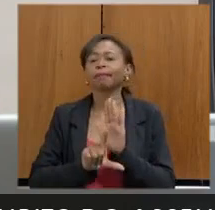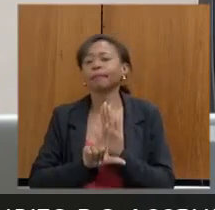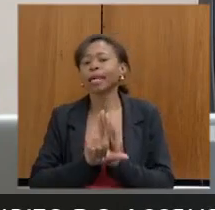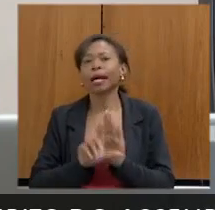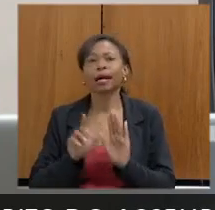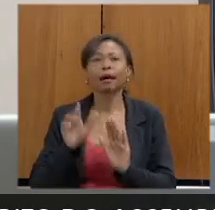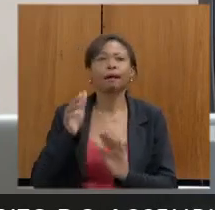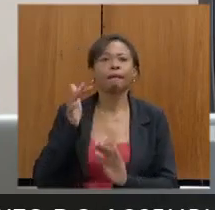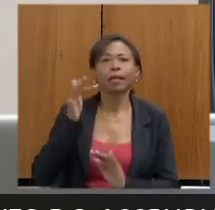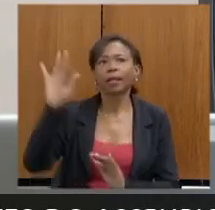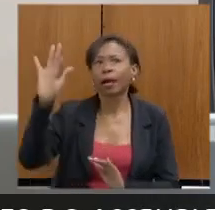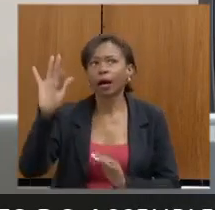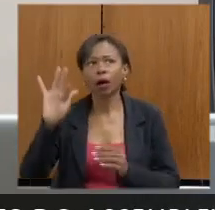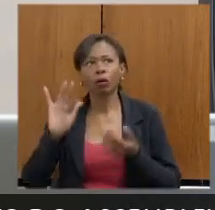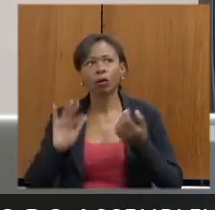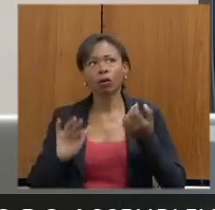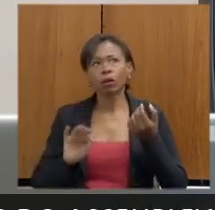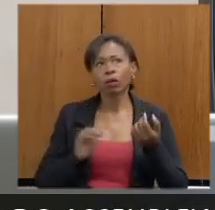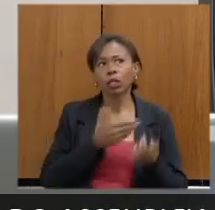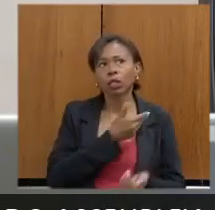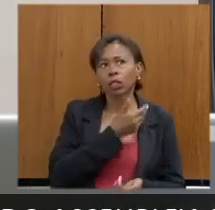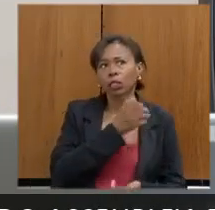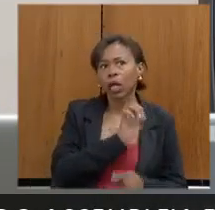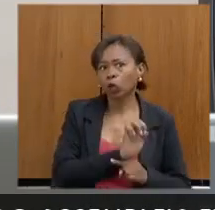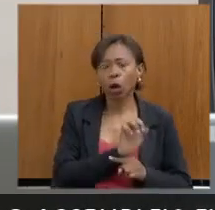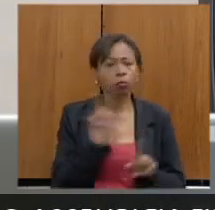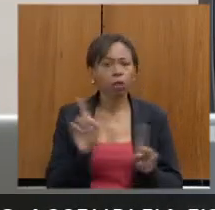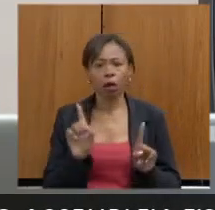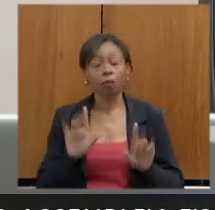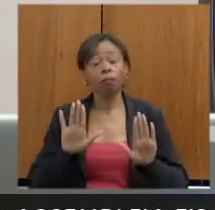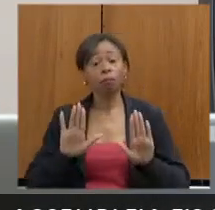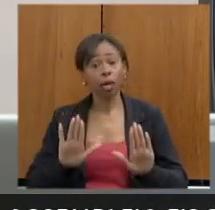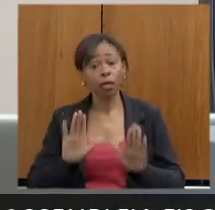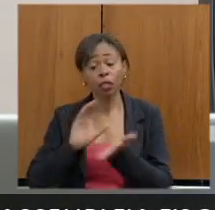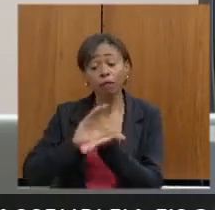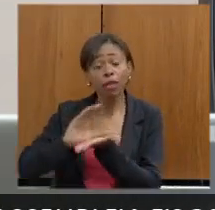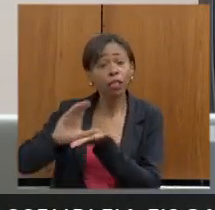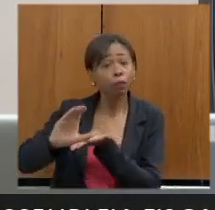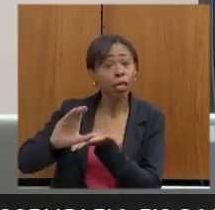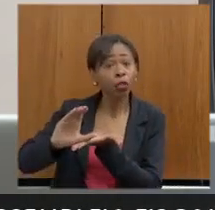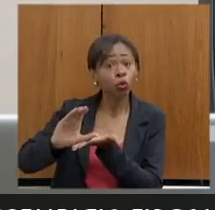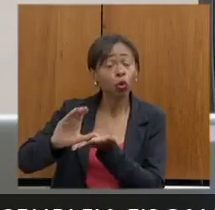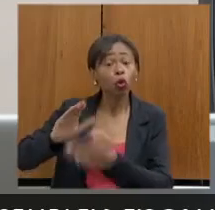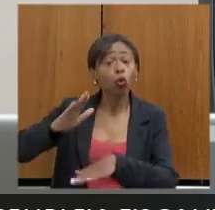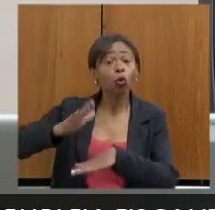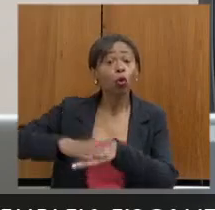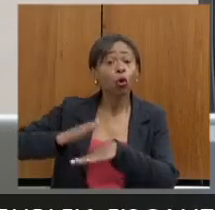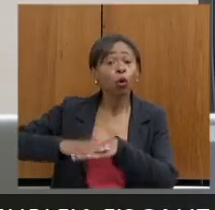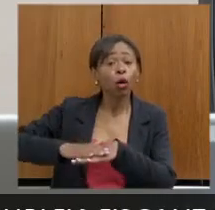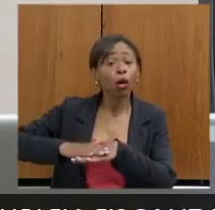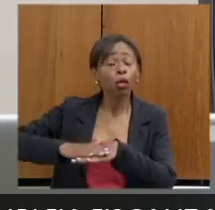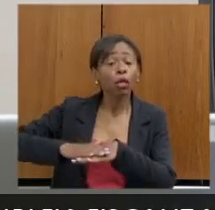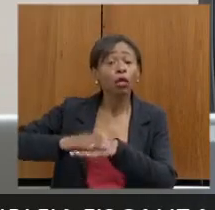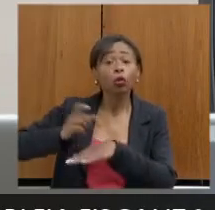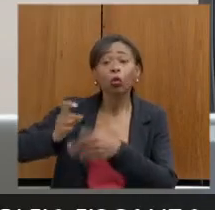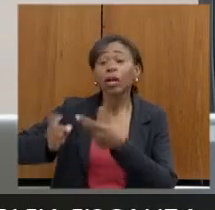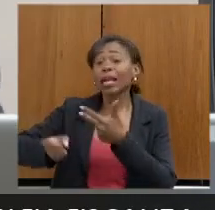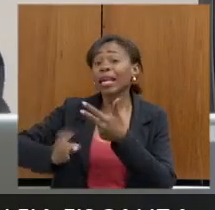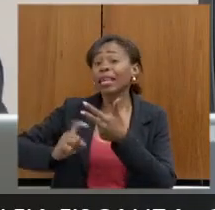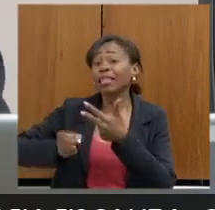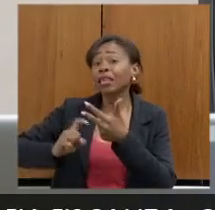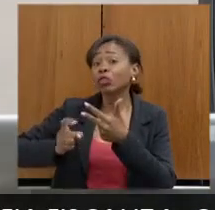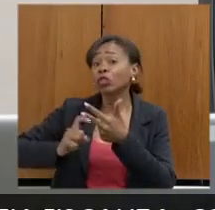federal estadual nós querem saber qual é o investimento feito pelo poder executivo Estadual na rubrika